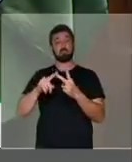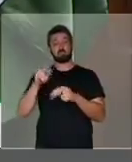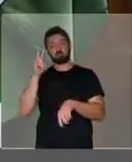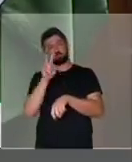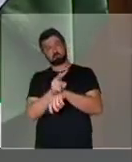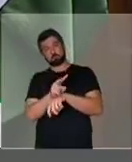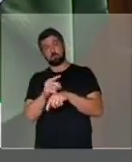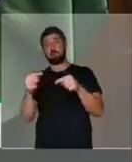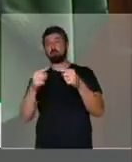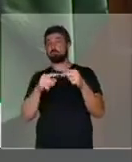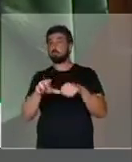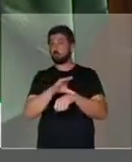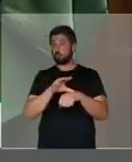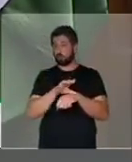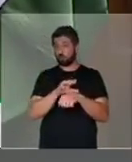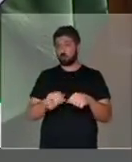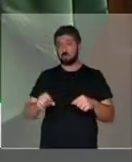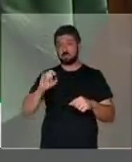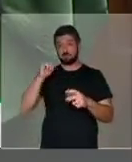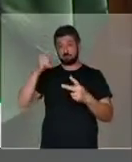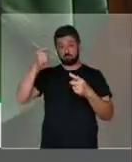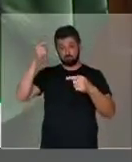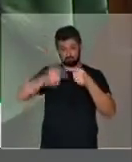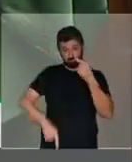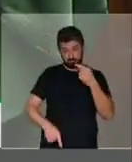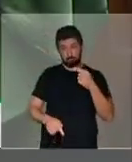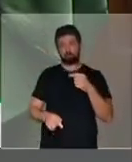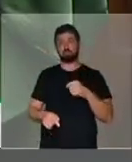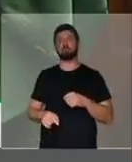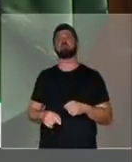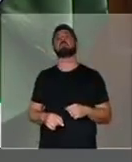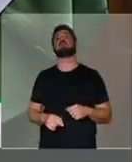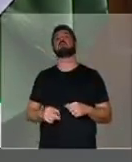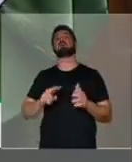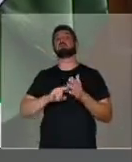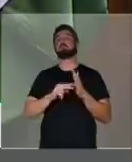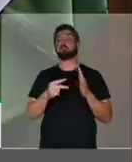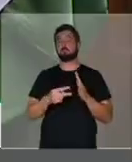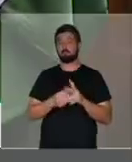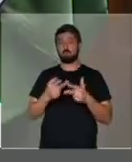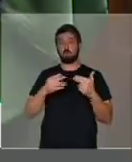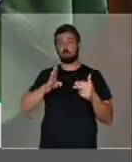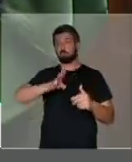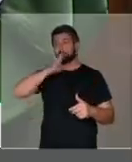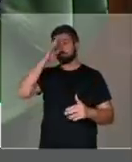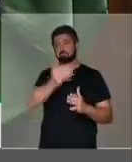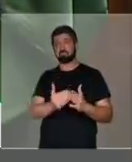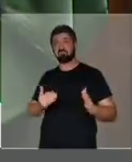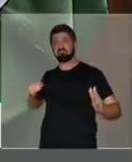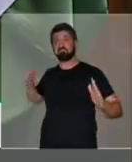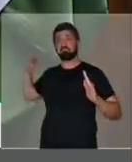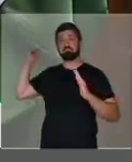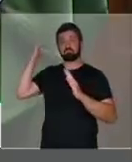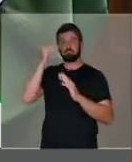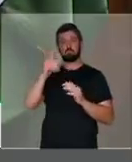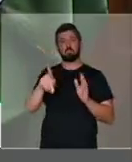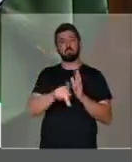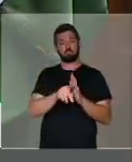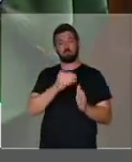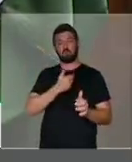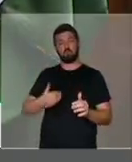princípios constitucionais, cuja violação justifica a decretação de medida extrema da intervenção